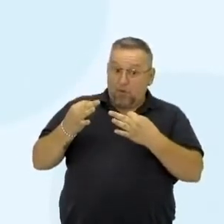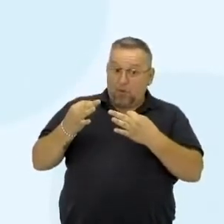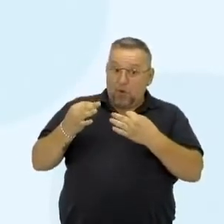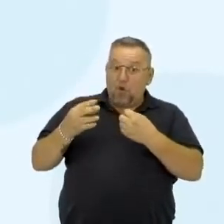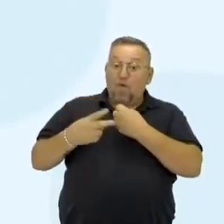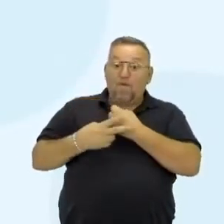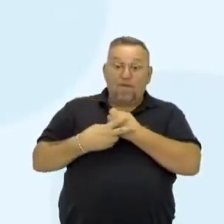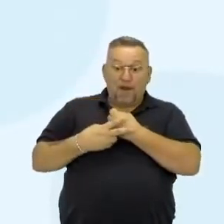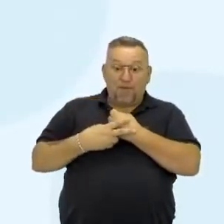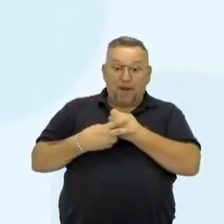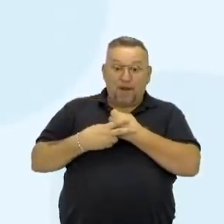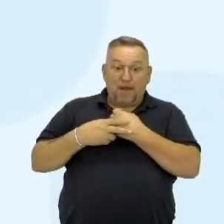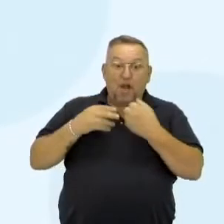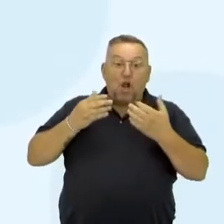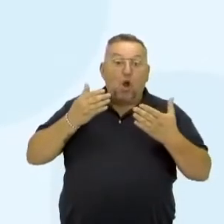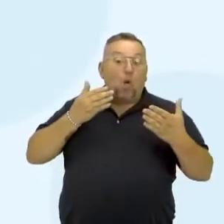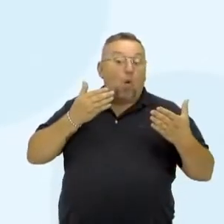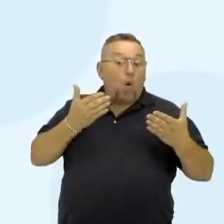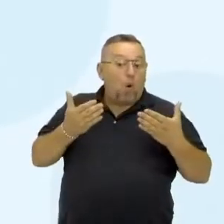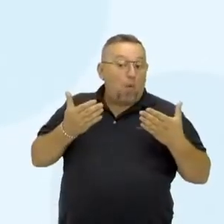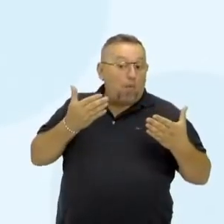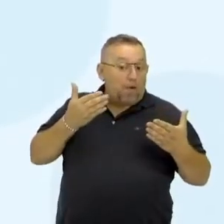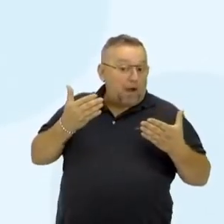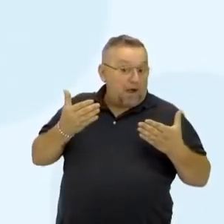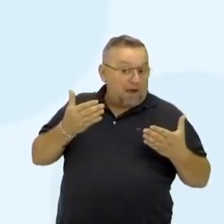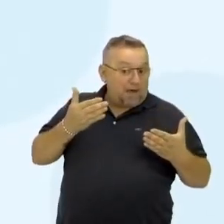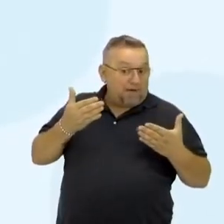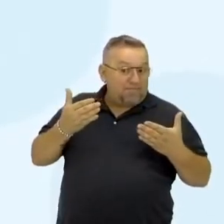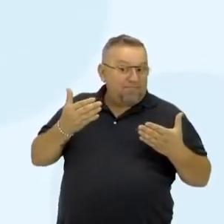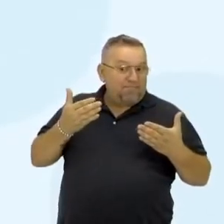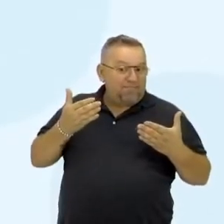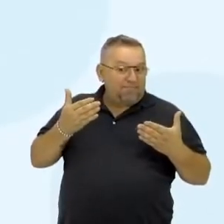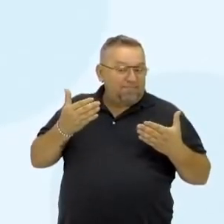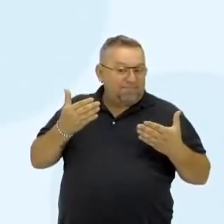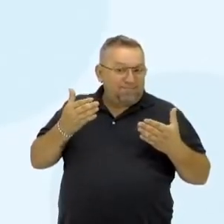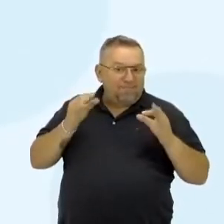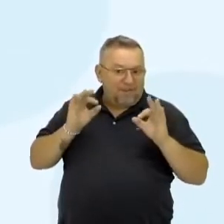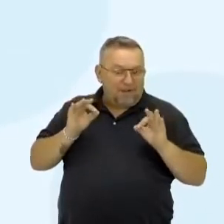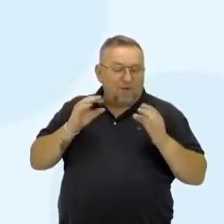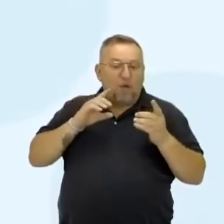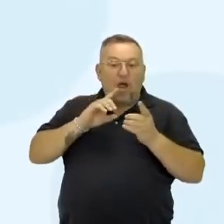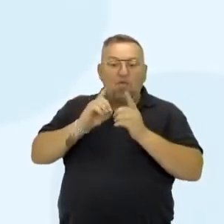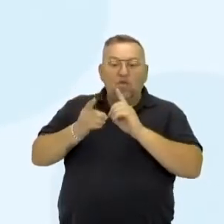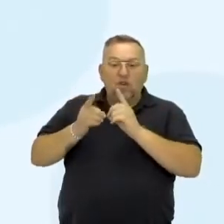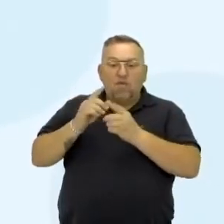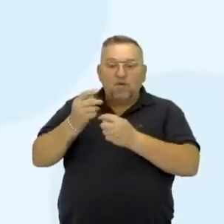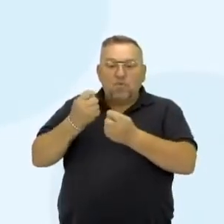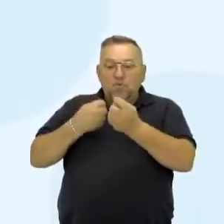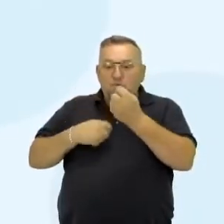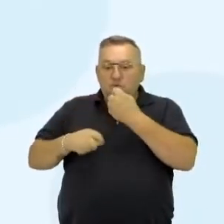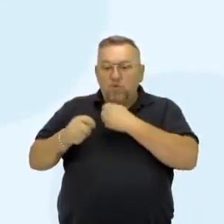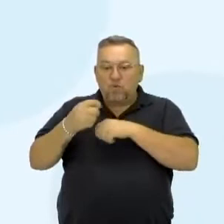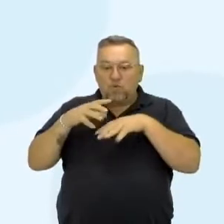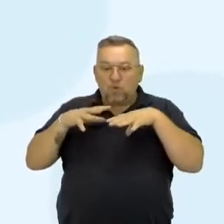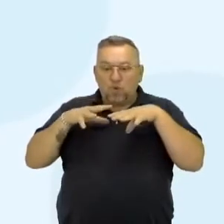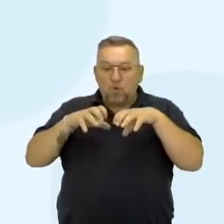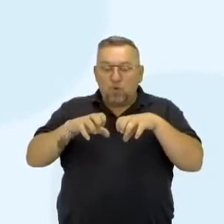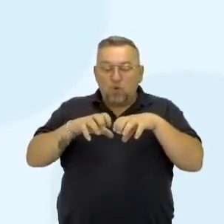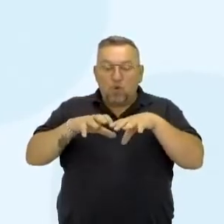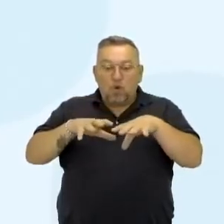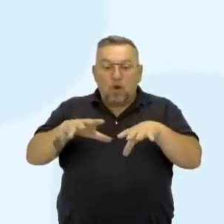da habilidade. Comparar. Então, nós vamos comparar a dinâmica econômica nas